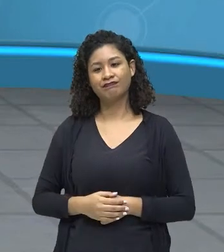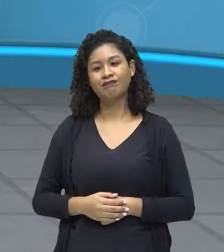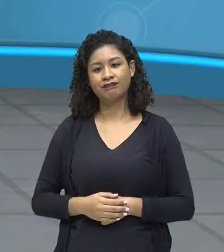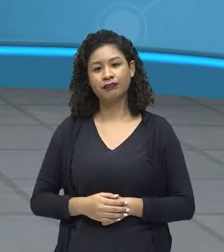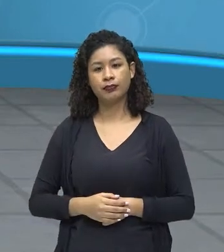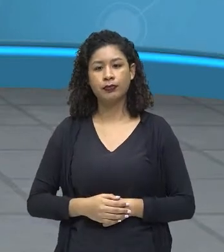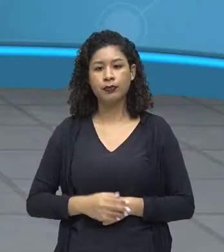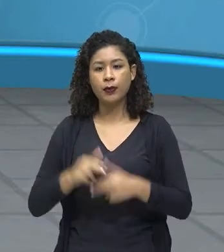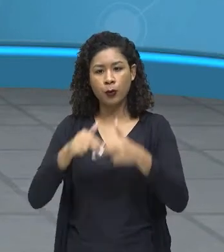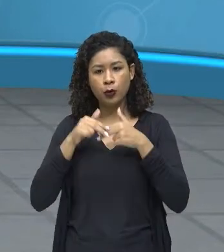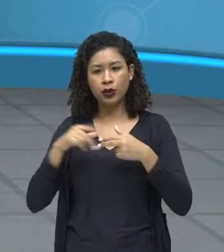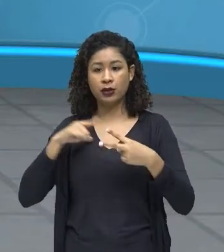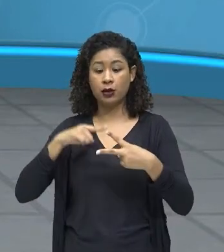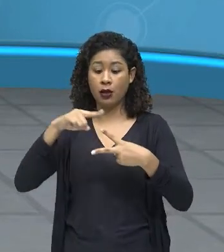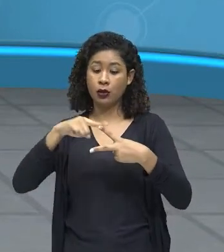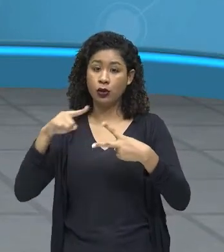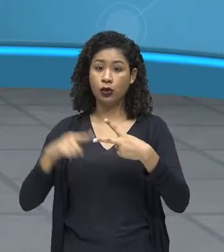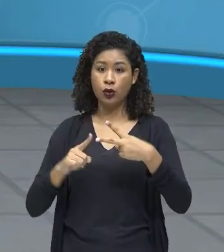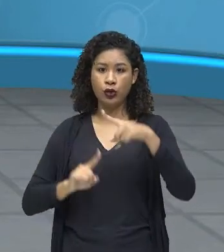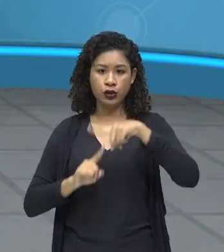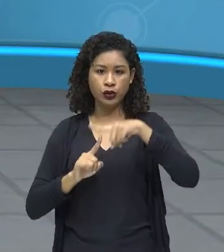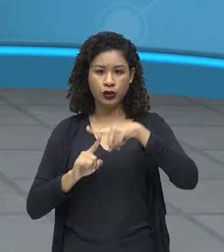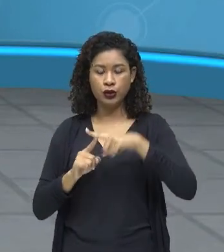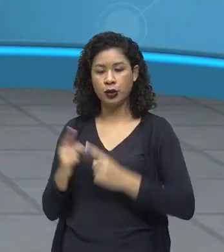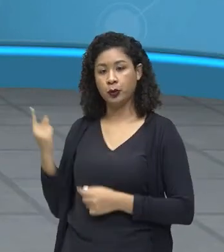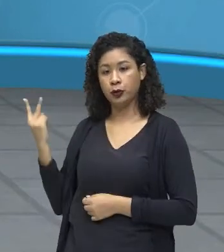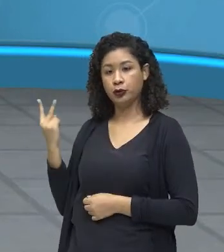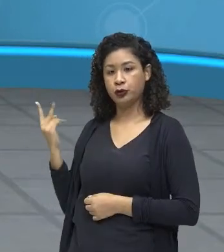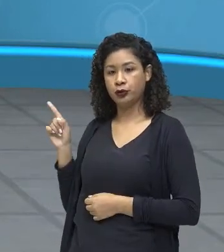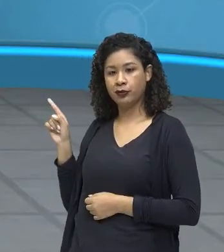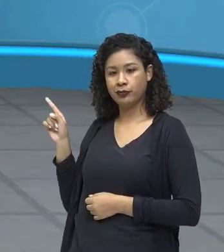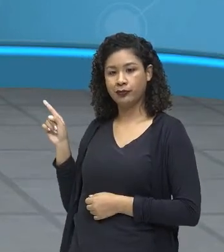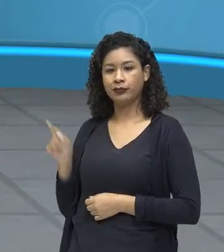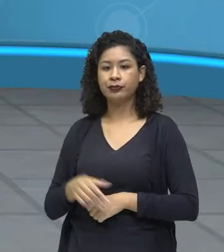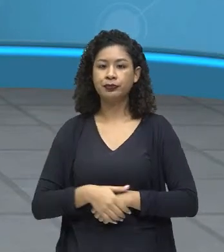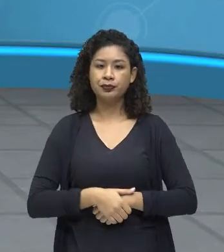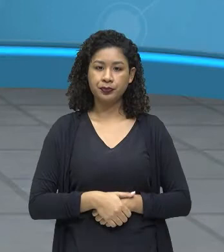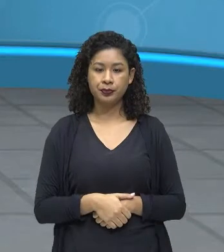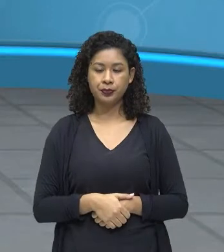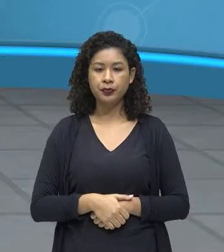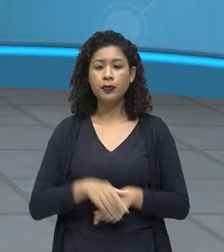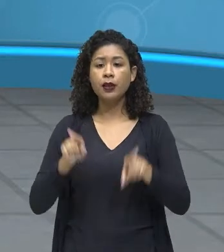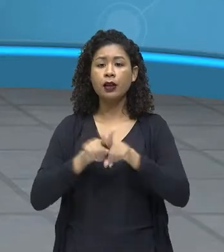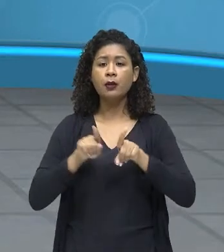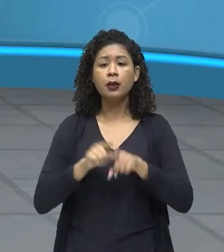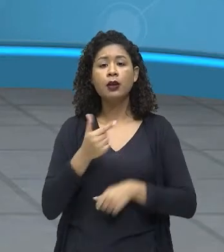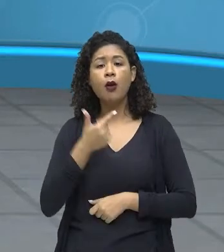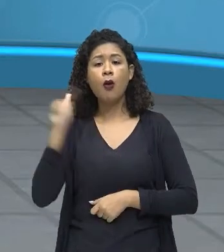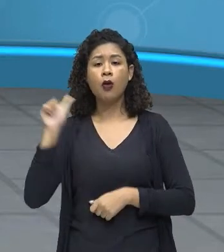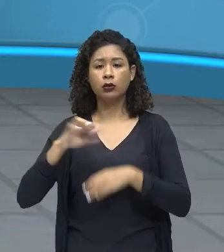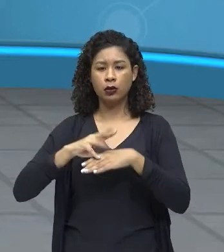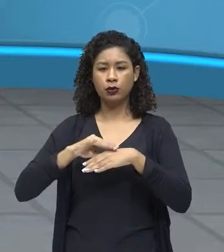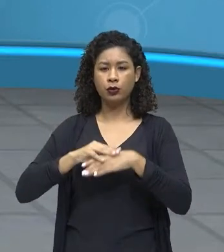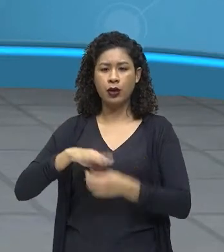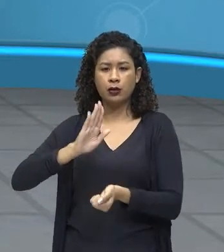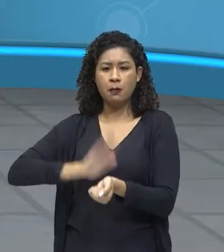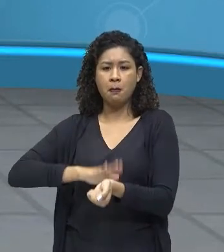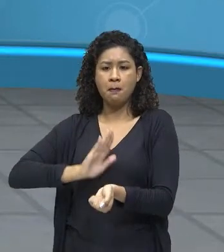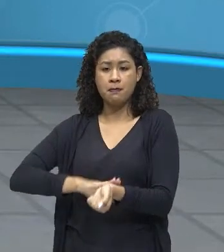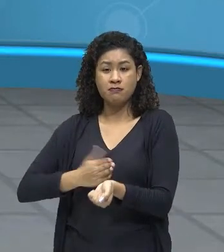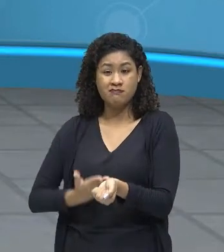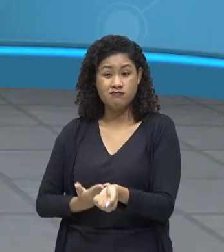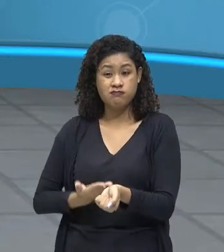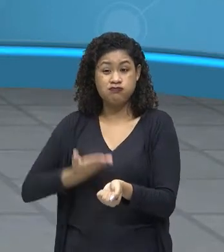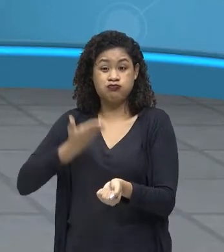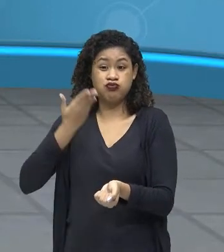ser o isquêmico ou hemorrágico. Além disso, tem também a hipertensão, né? Quando a pressão